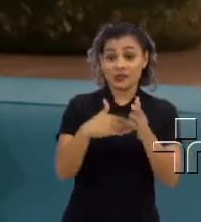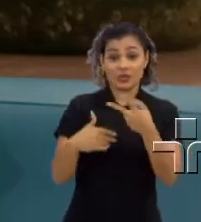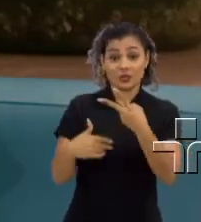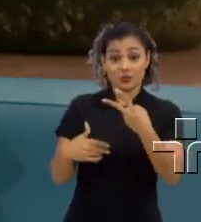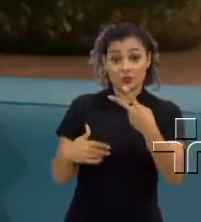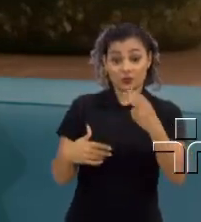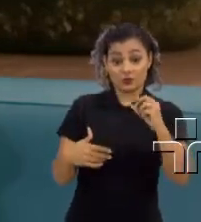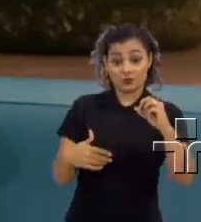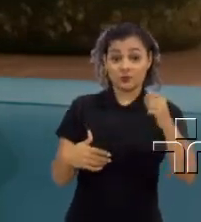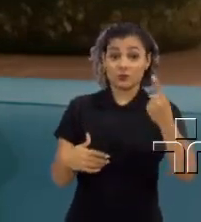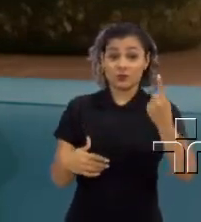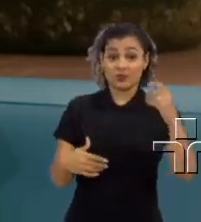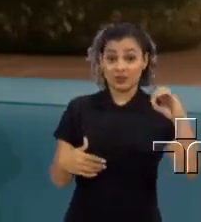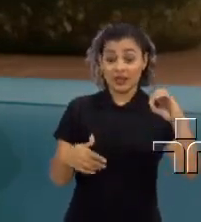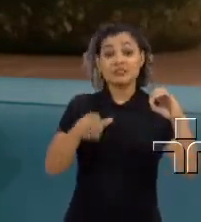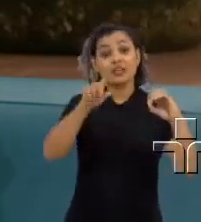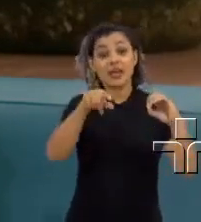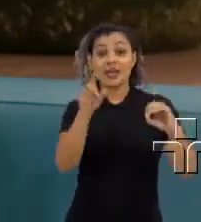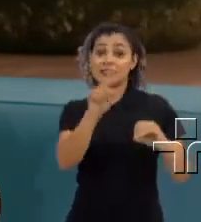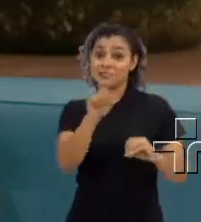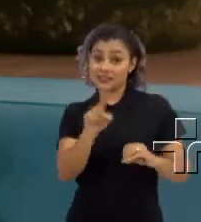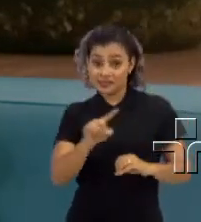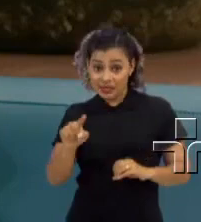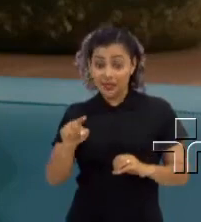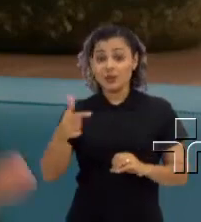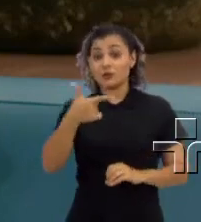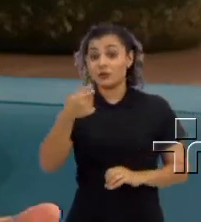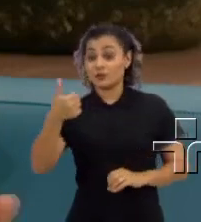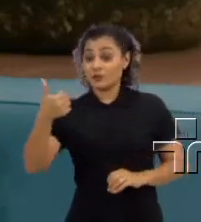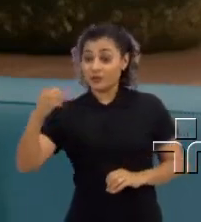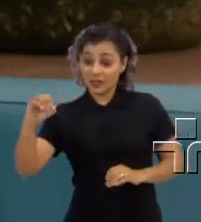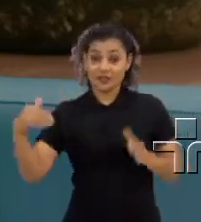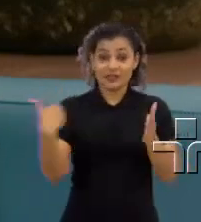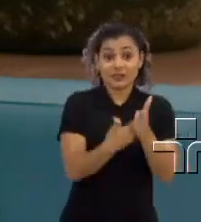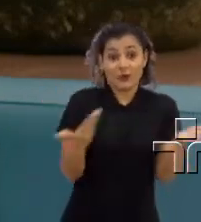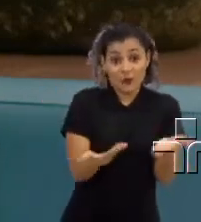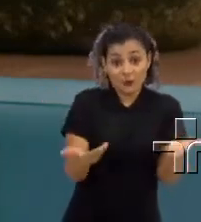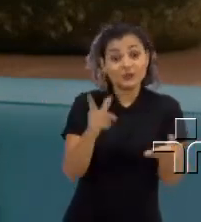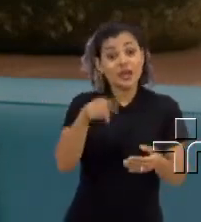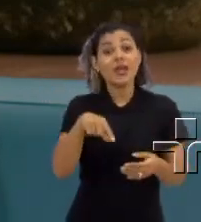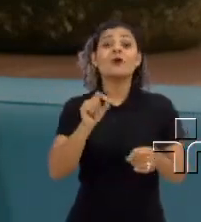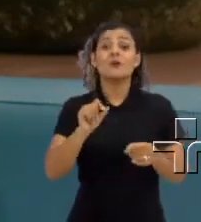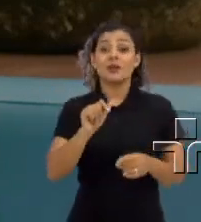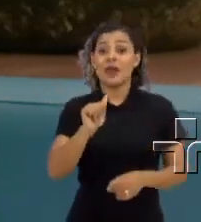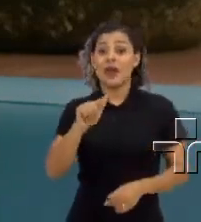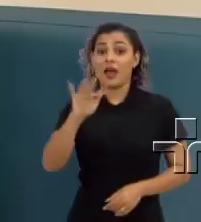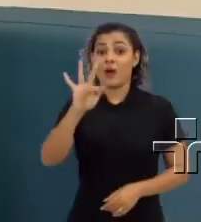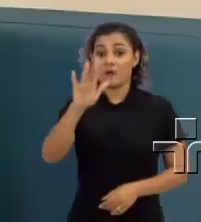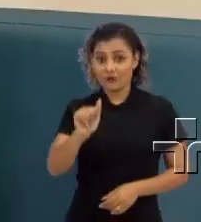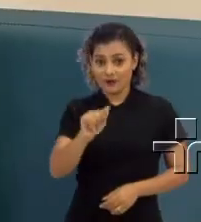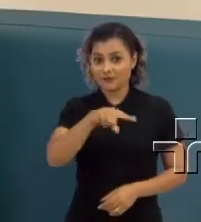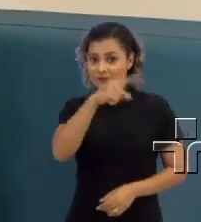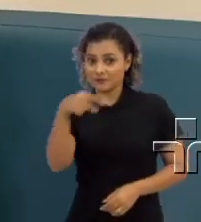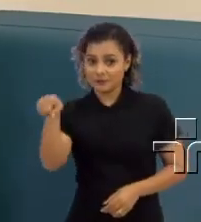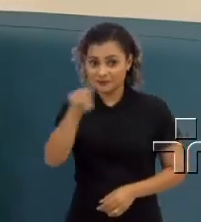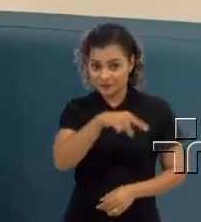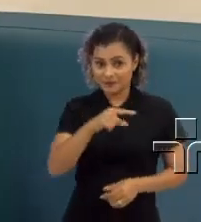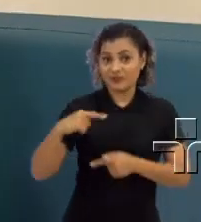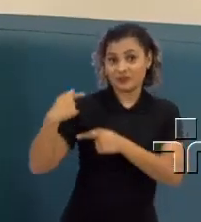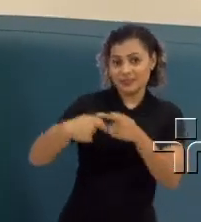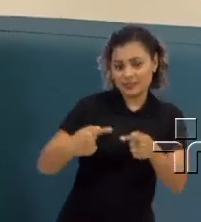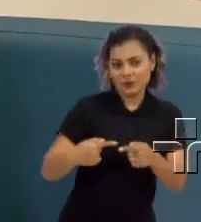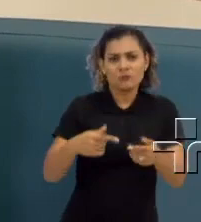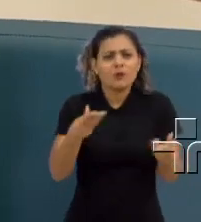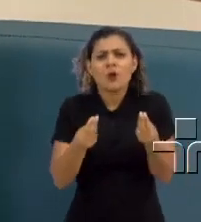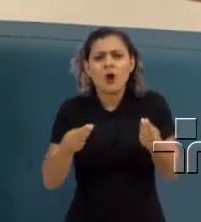a 2010, geração Z. E de 2010 para cá, temos a geração Alpha. Para falar sobre